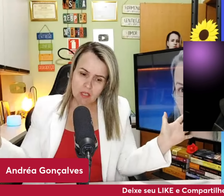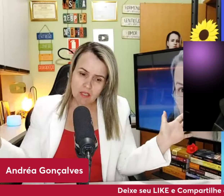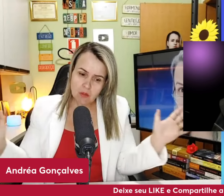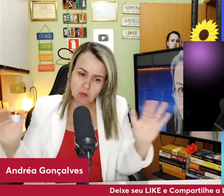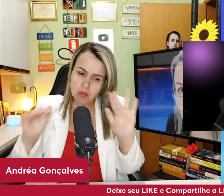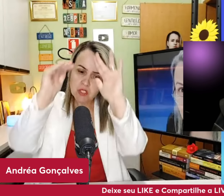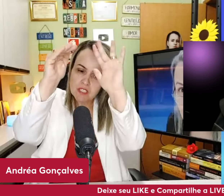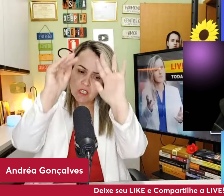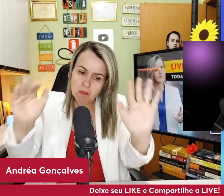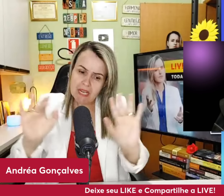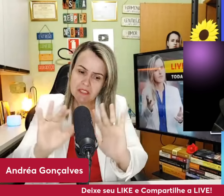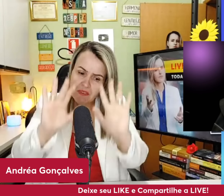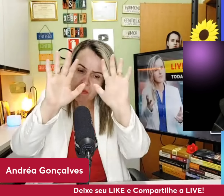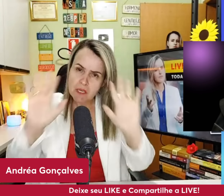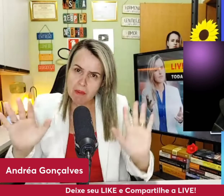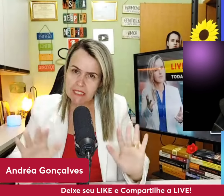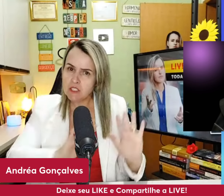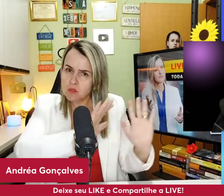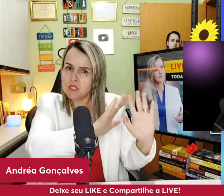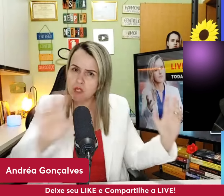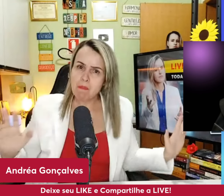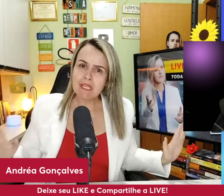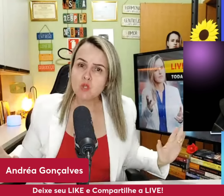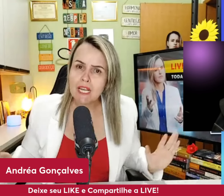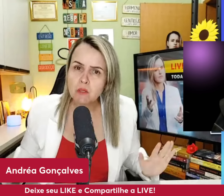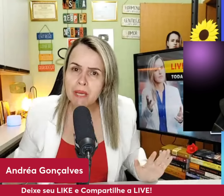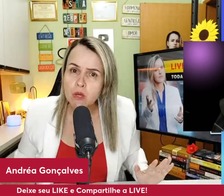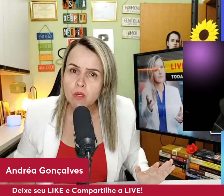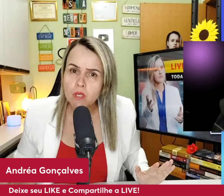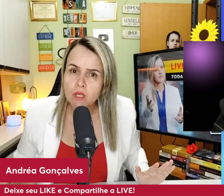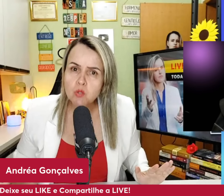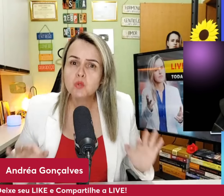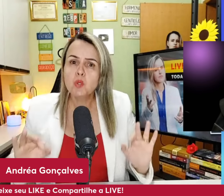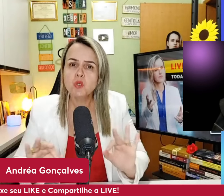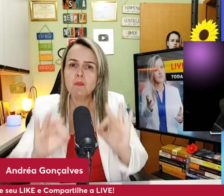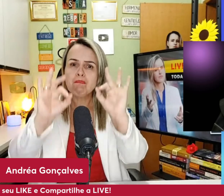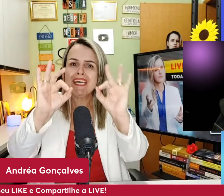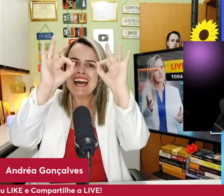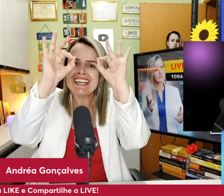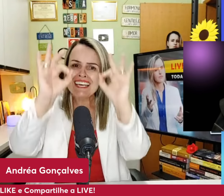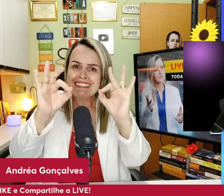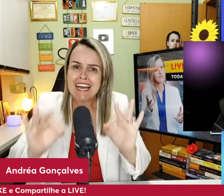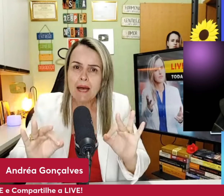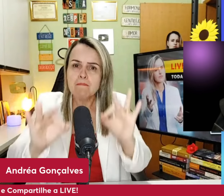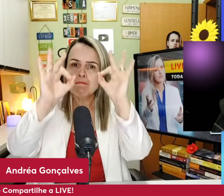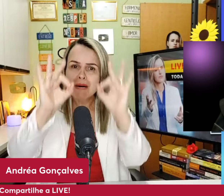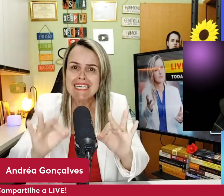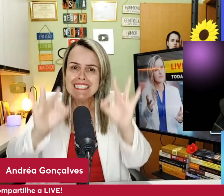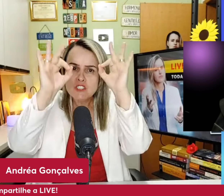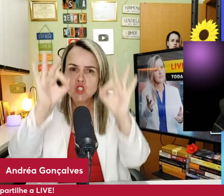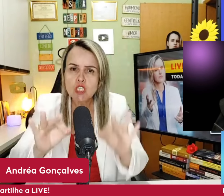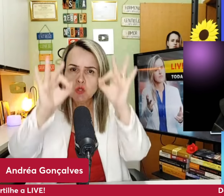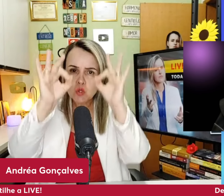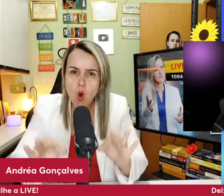repetir tudo de Deus patra família e liberdade Inclusive tem um pastor lá no meio tudo picareta